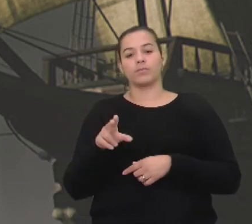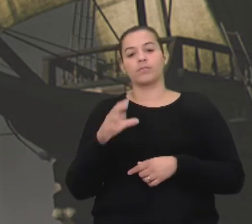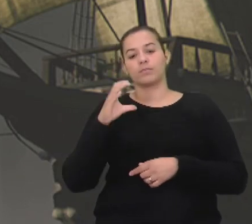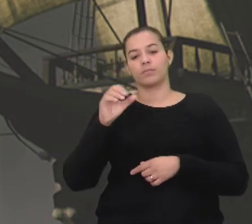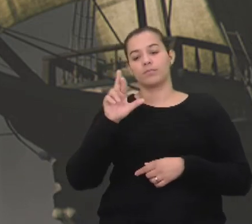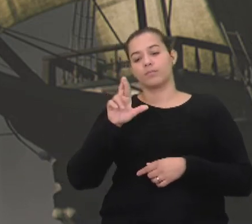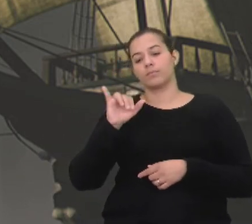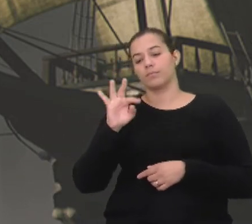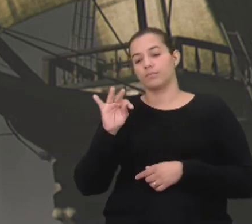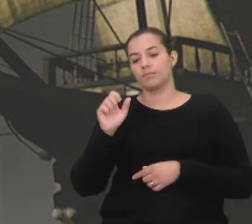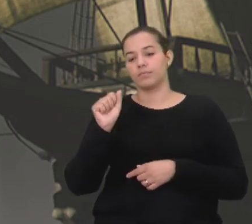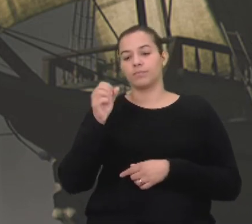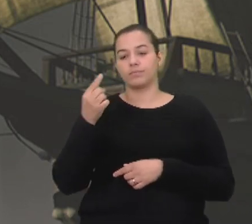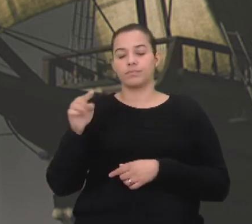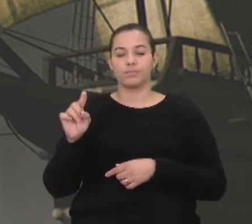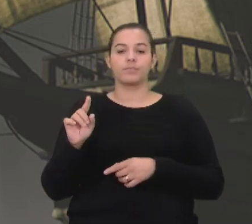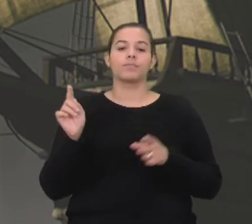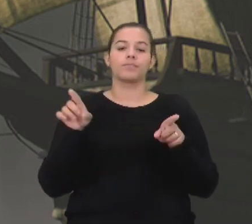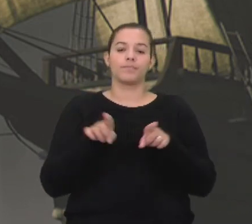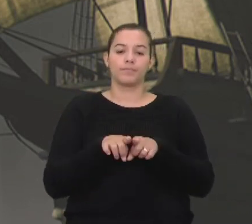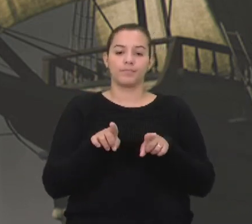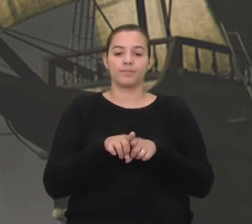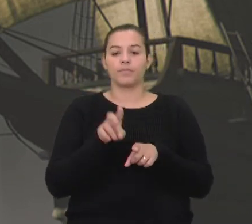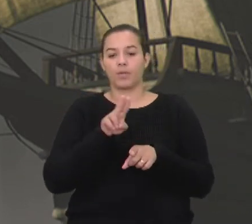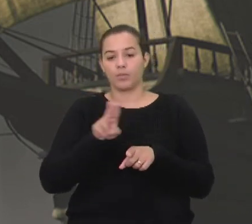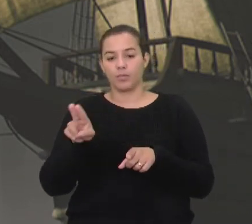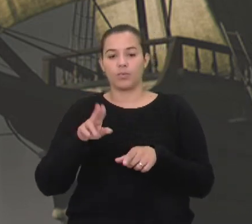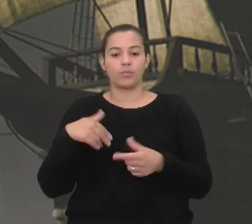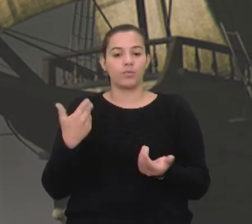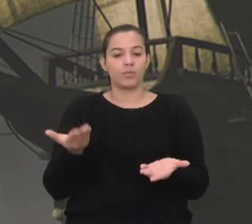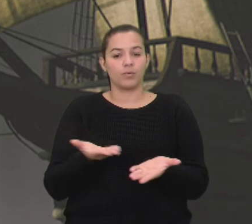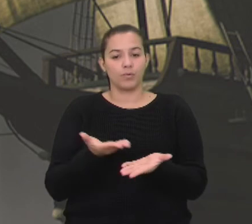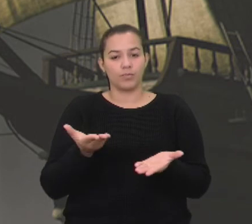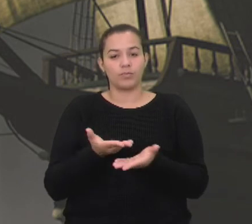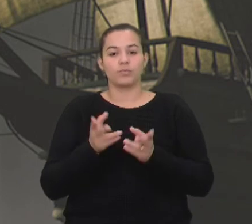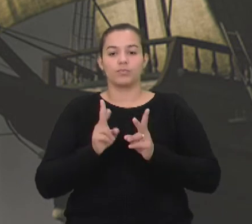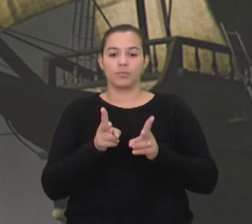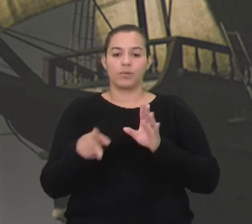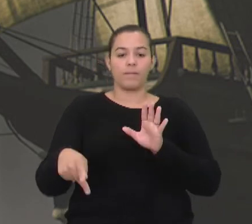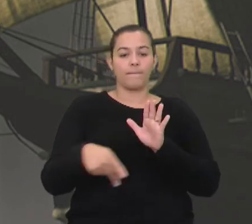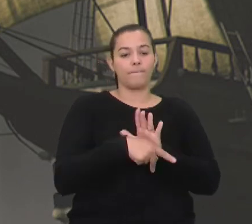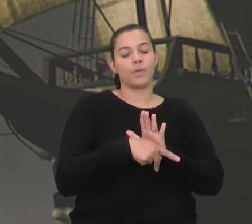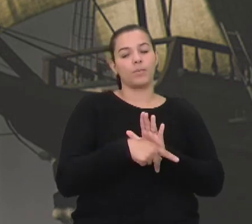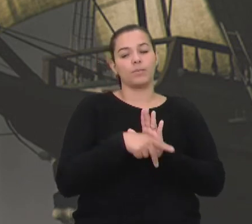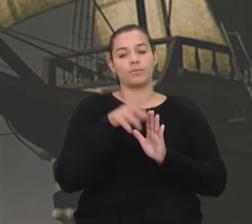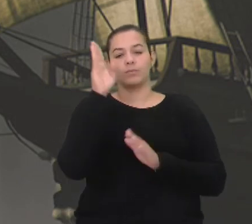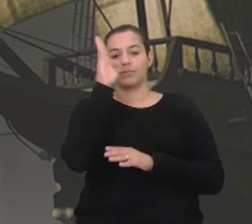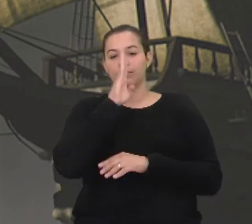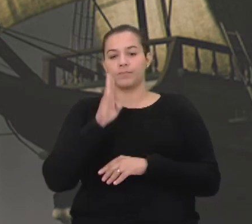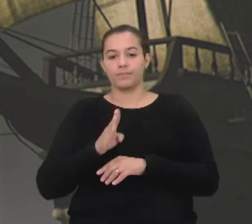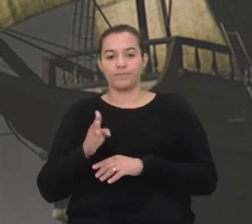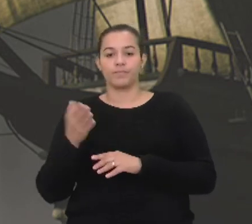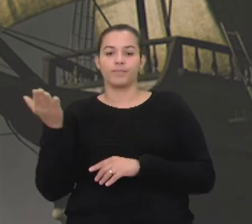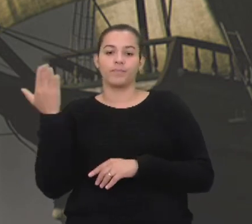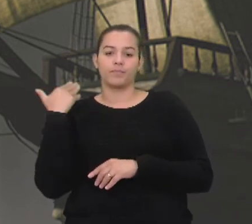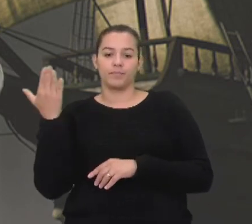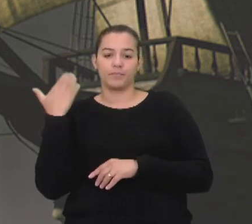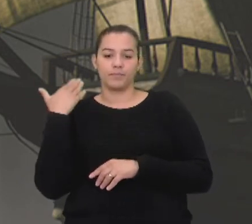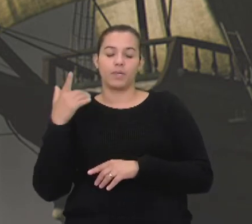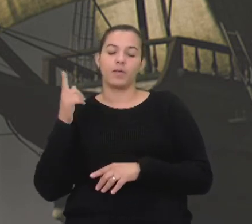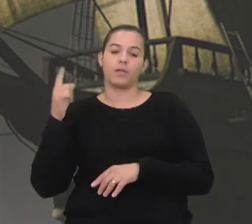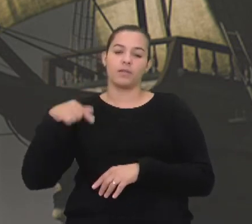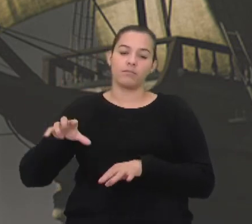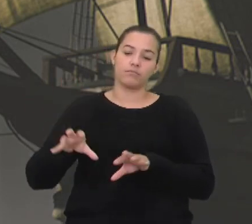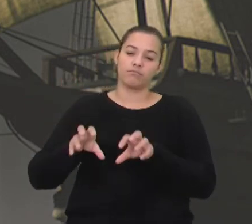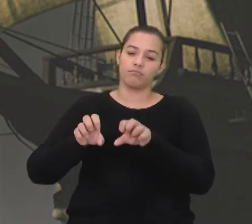Cunha. Essa ilha, ela hoje em dia está de posse do Brasil, mas ela foi aí